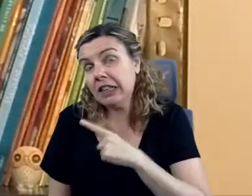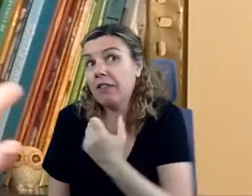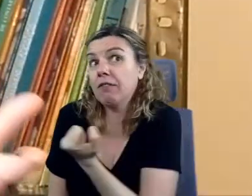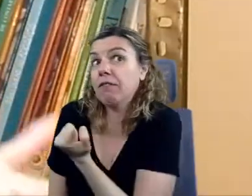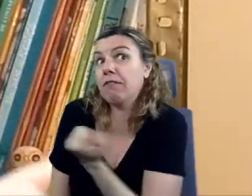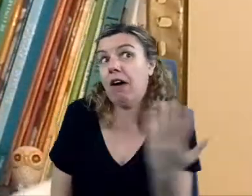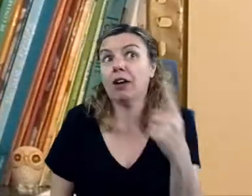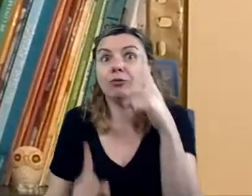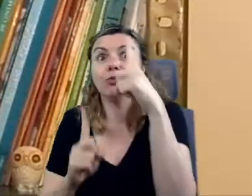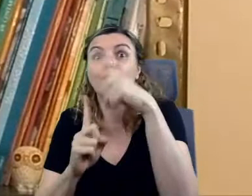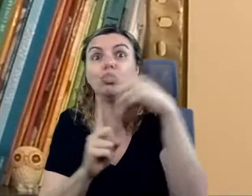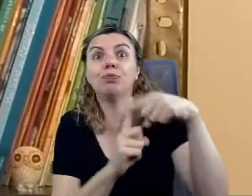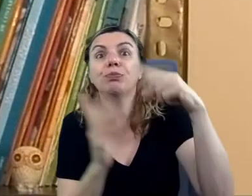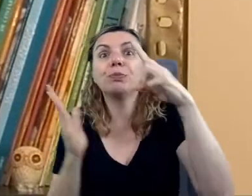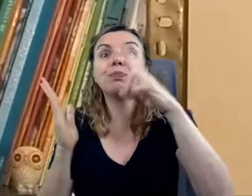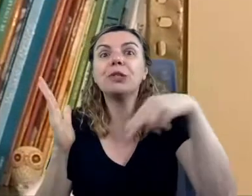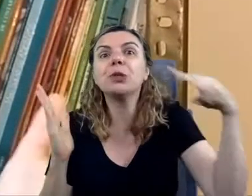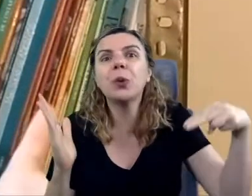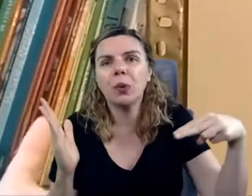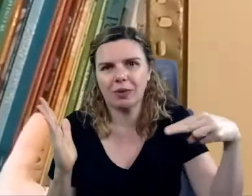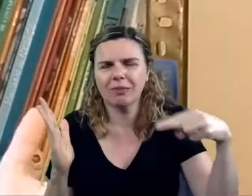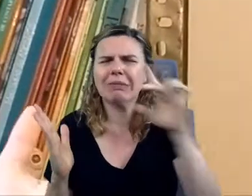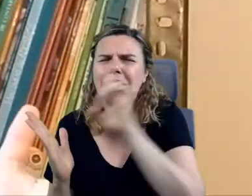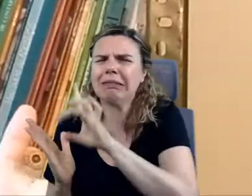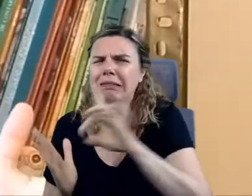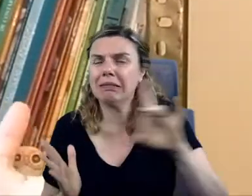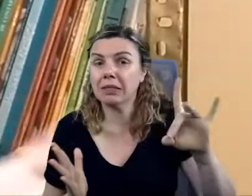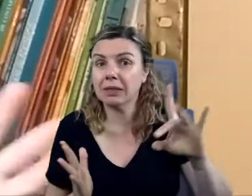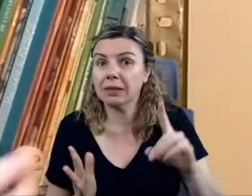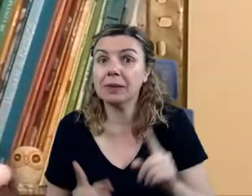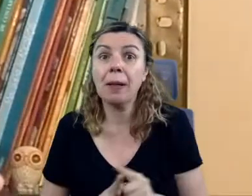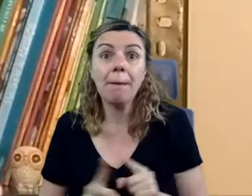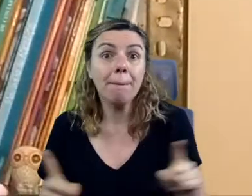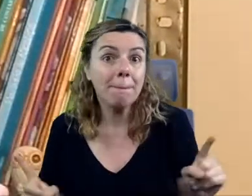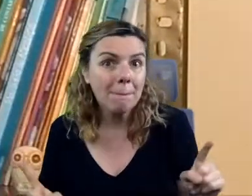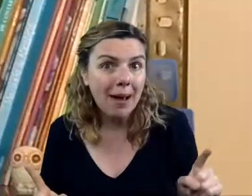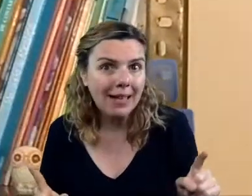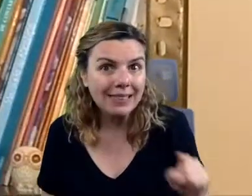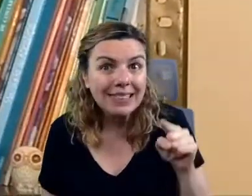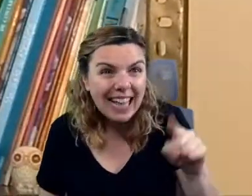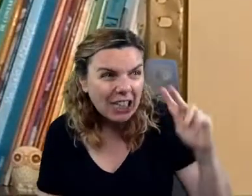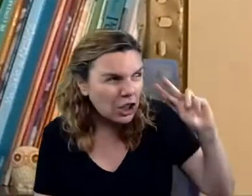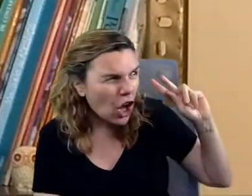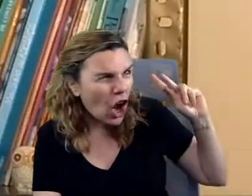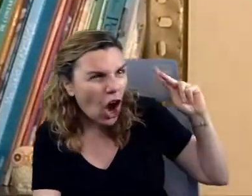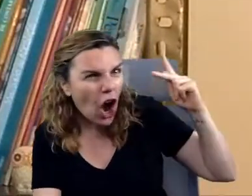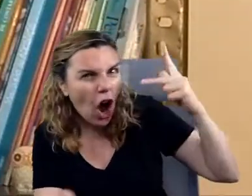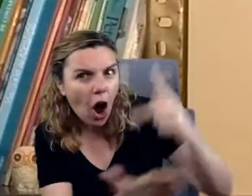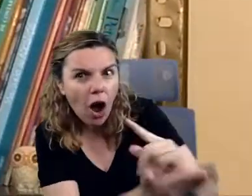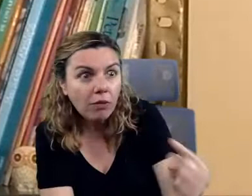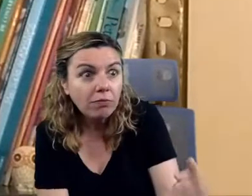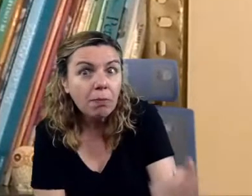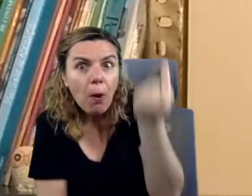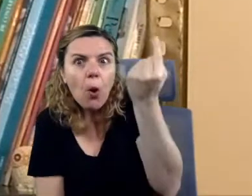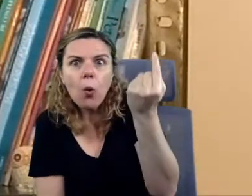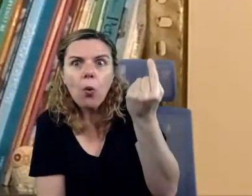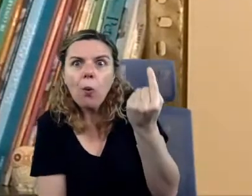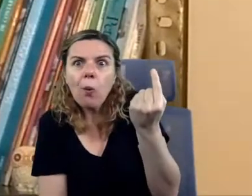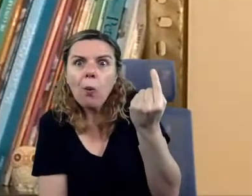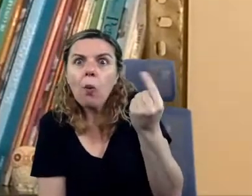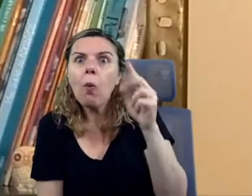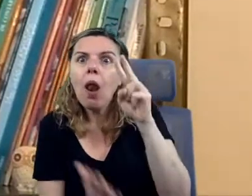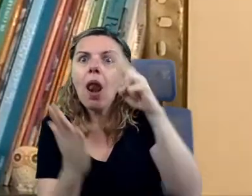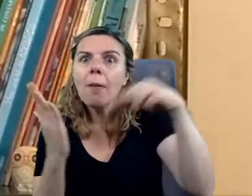Sim, existem muitos tipos de pintores, muitos. Mas ao longo da história, jamais existira